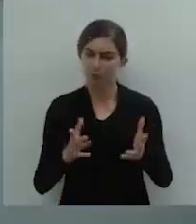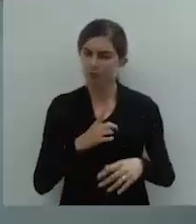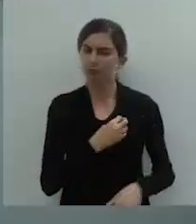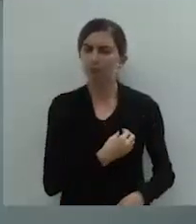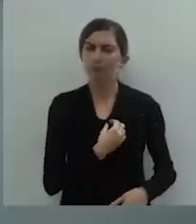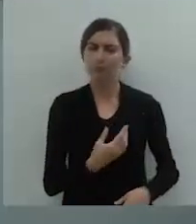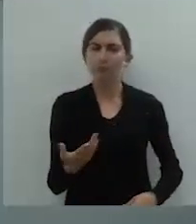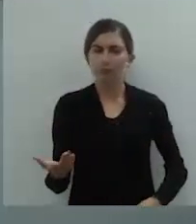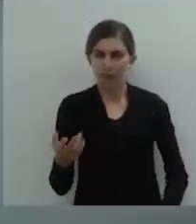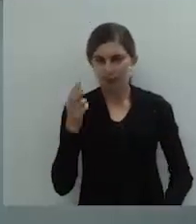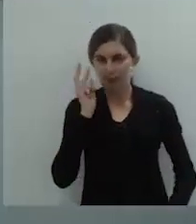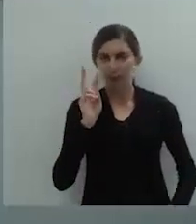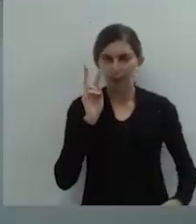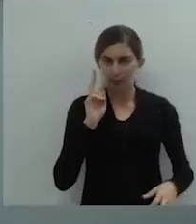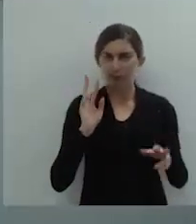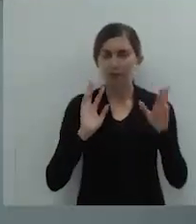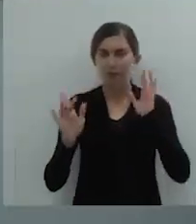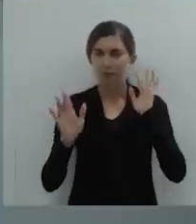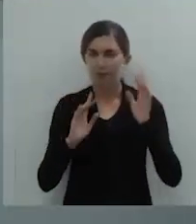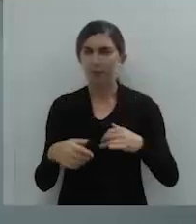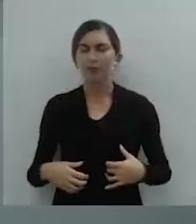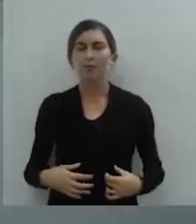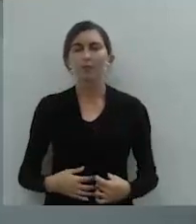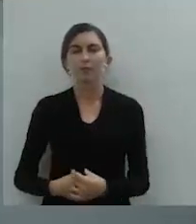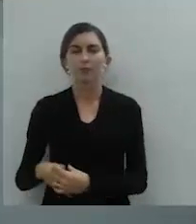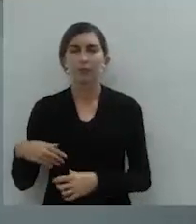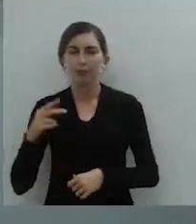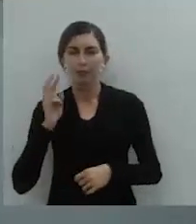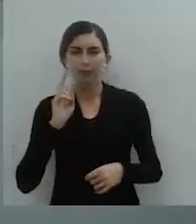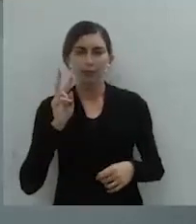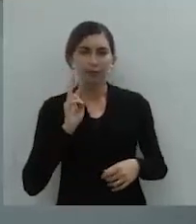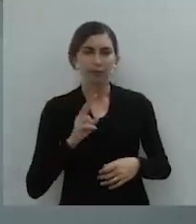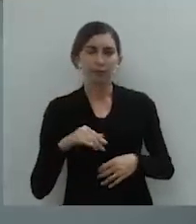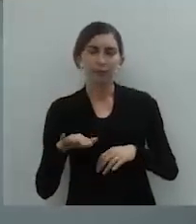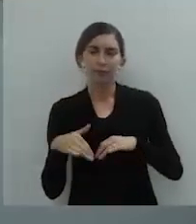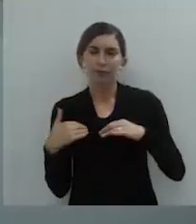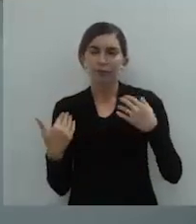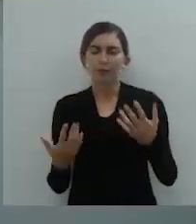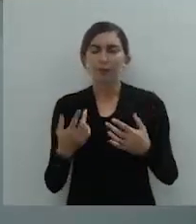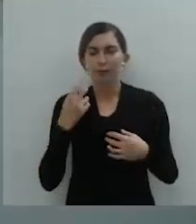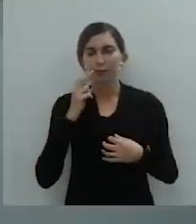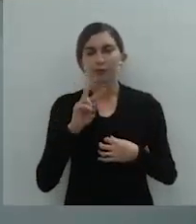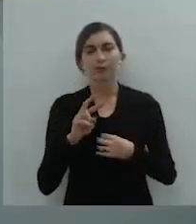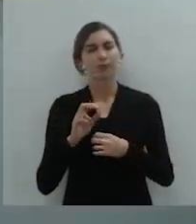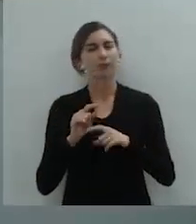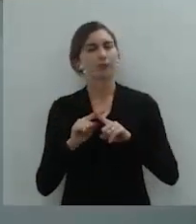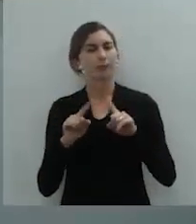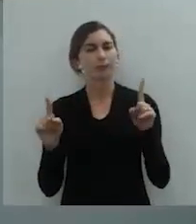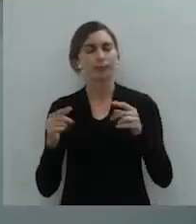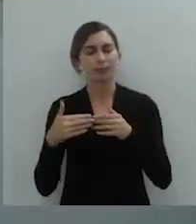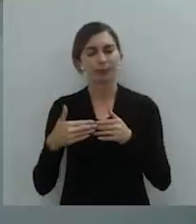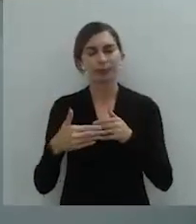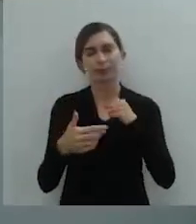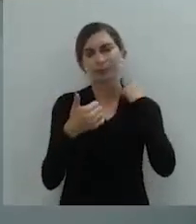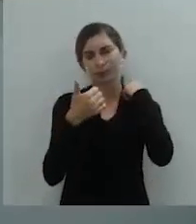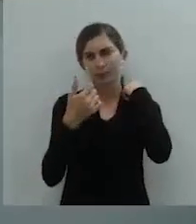Vou sempre lembrar essa reflexão, sempre. Então vejam só. Mas a partir